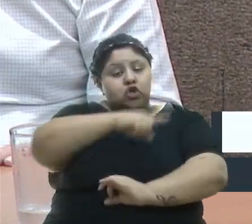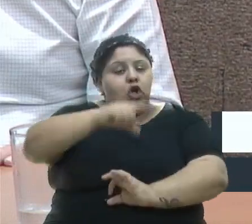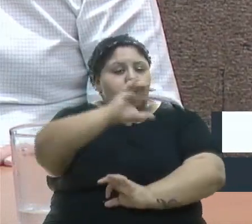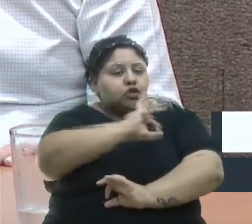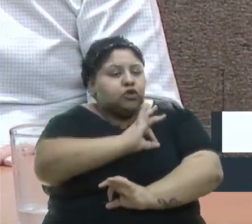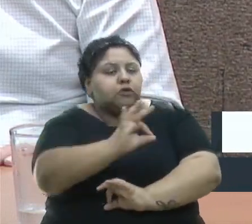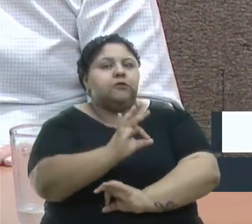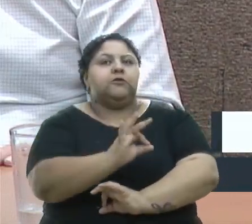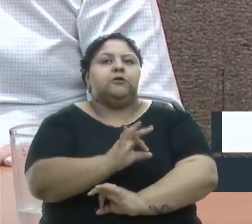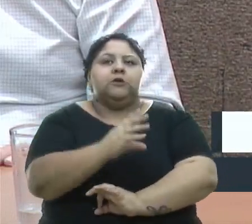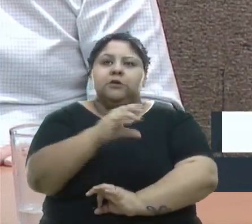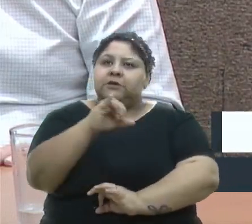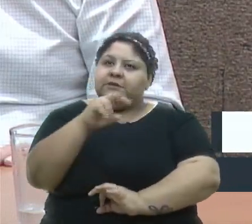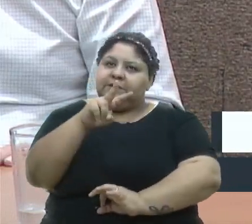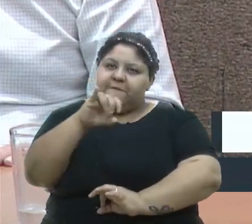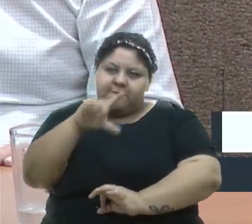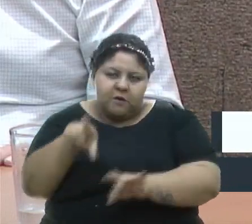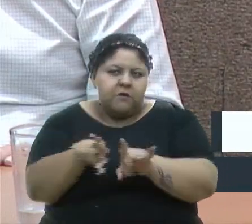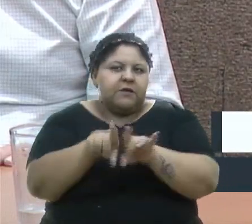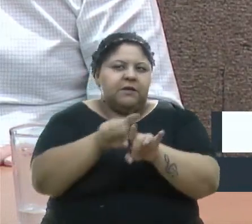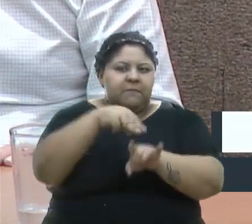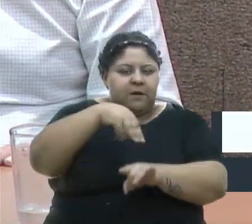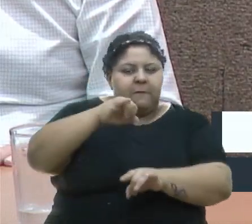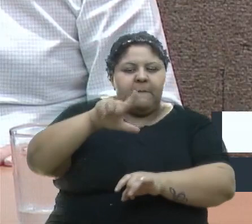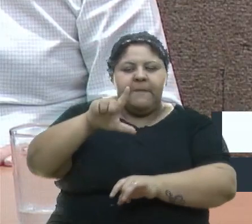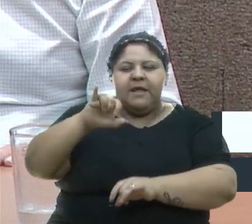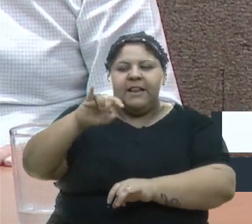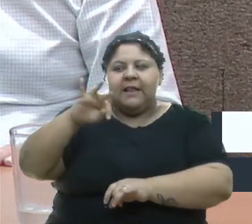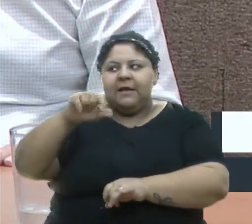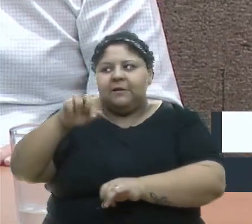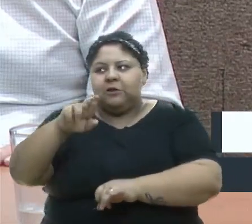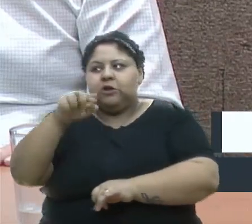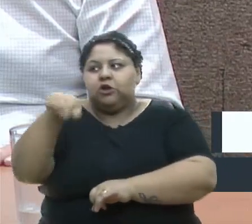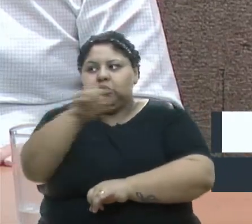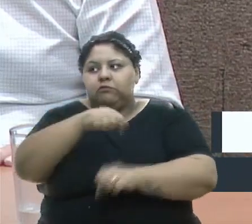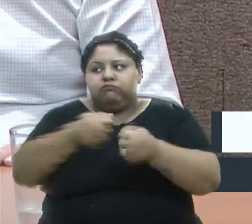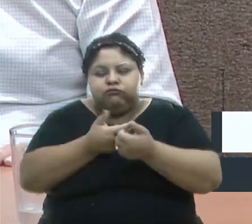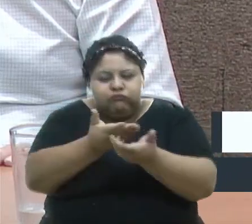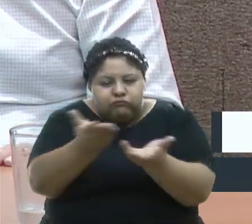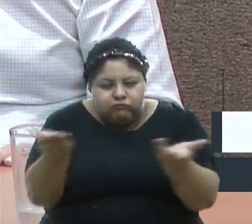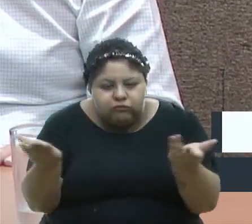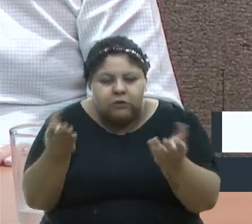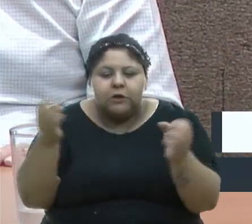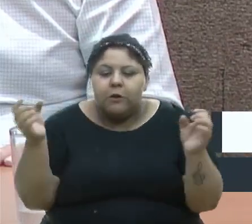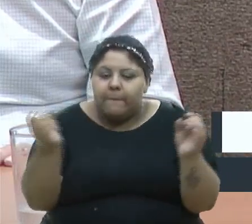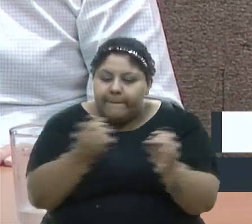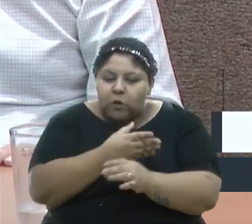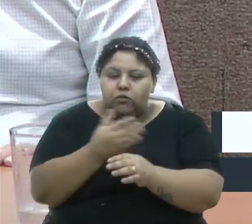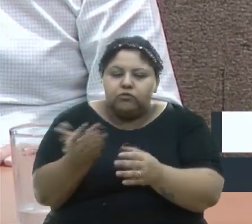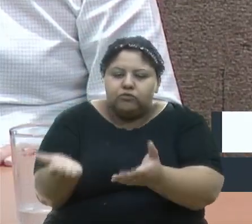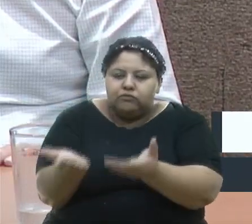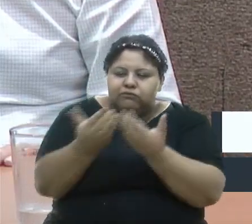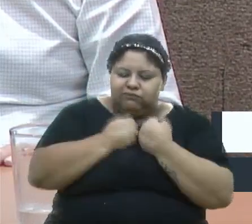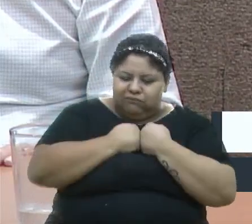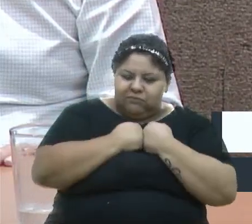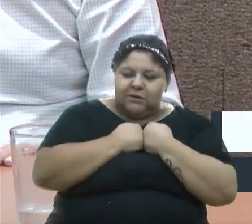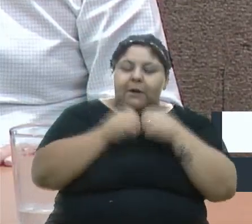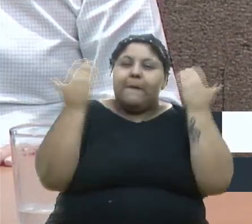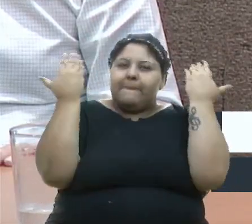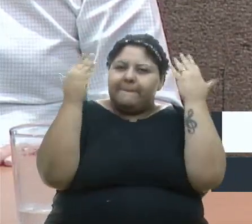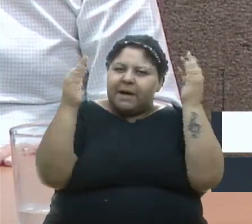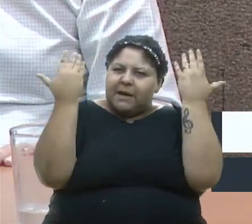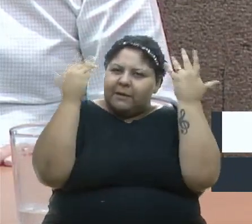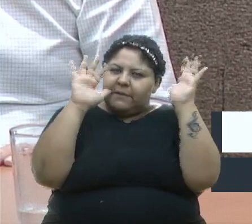policiais, tanto civil como militar, nós estaremos sempre de braços abertos e sempre prontos para acolhê-los. Parabéns pelo